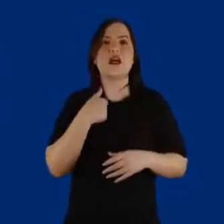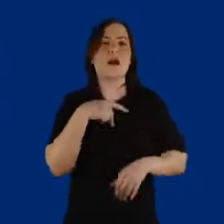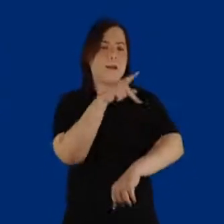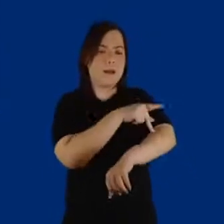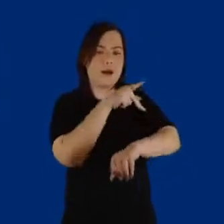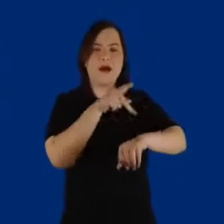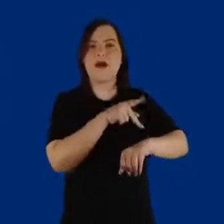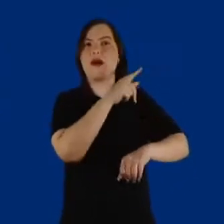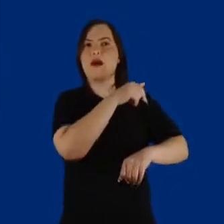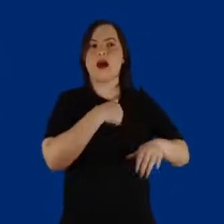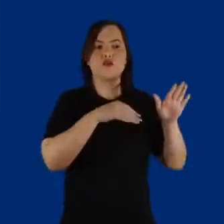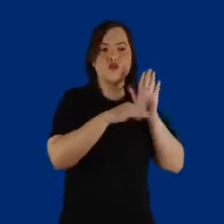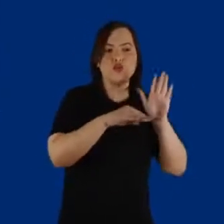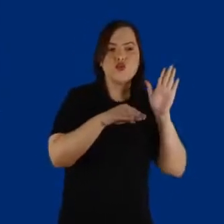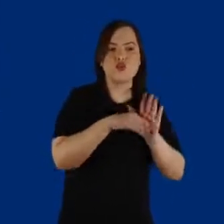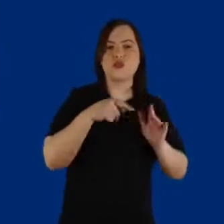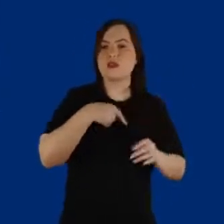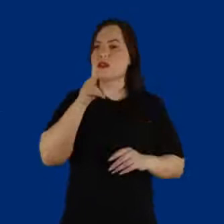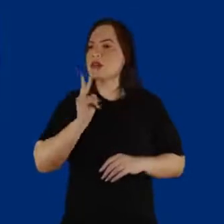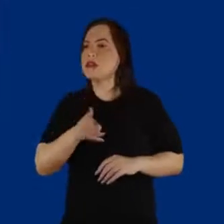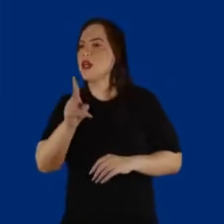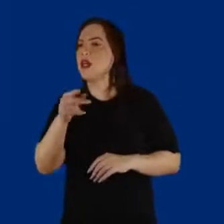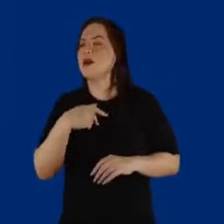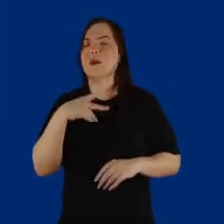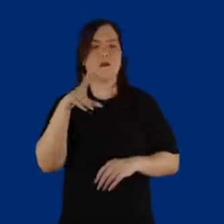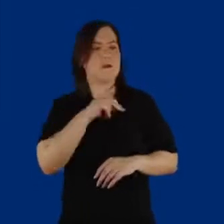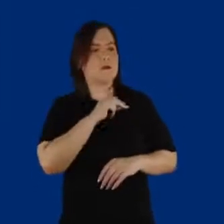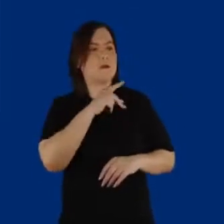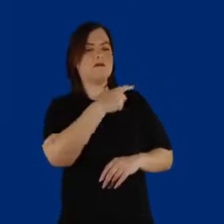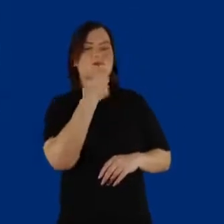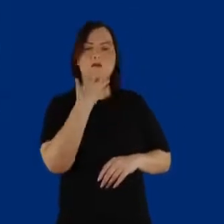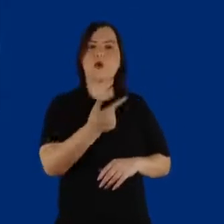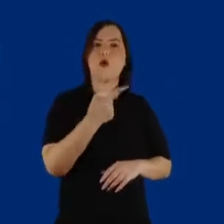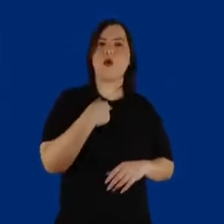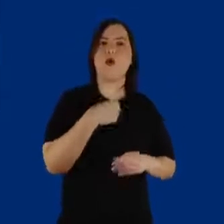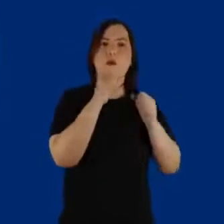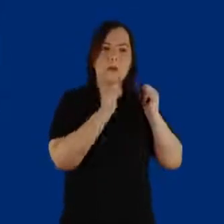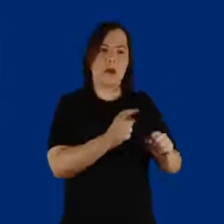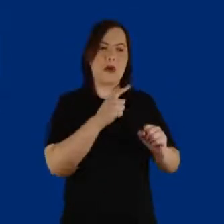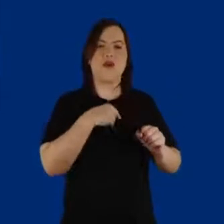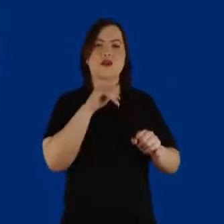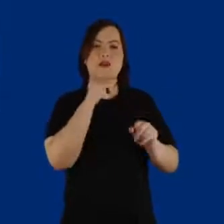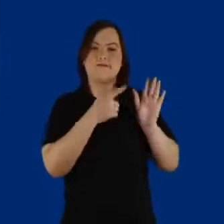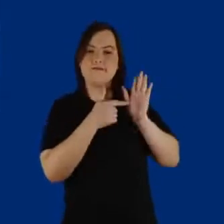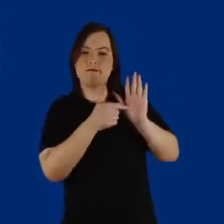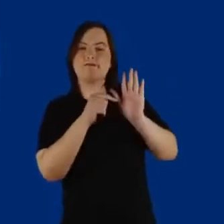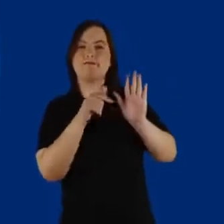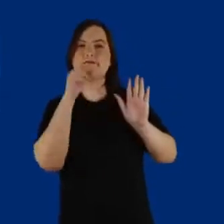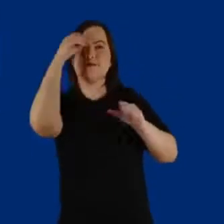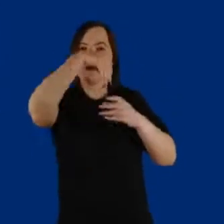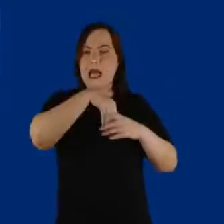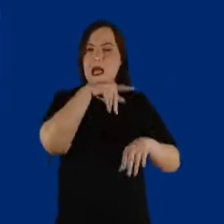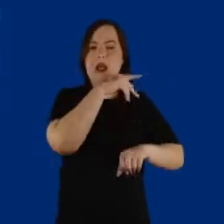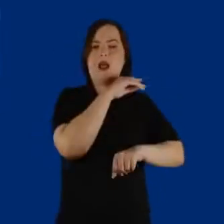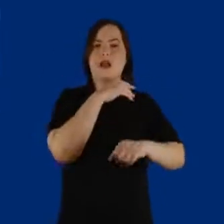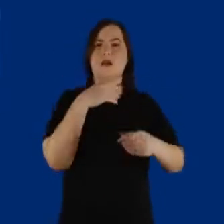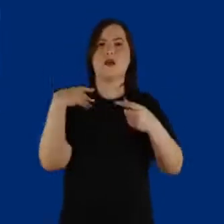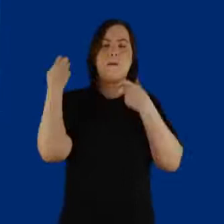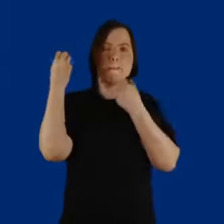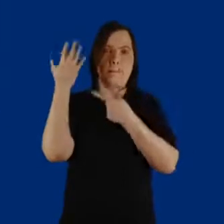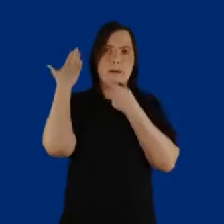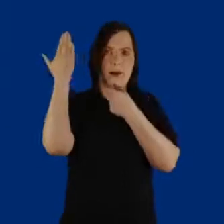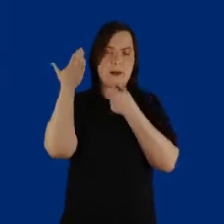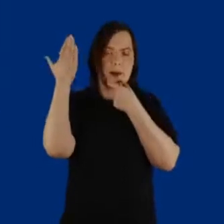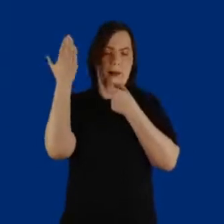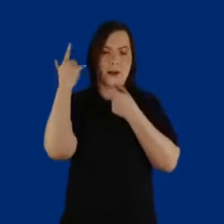pedagogo que ajudou muito, e é um privilégio a gente poder fazer uma rede disso dentro da psiquiatria, dentro da